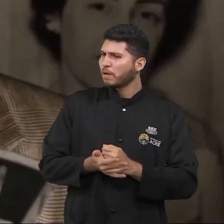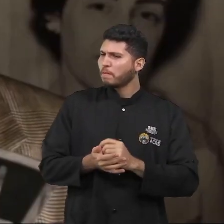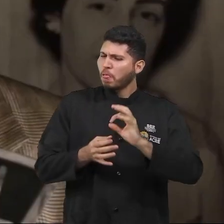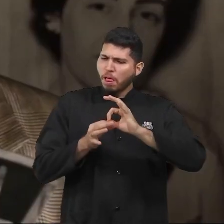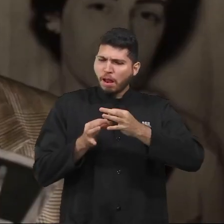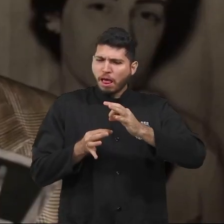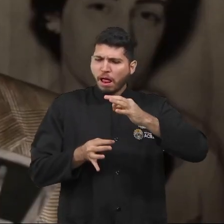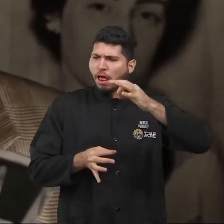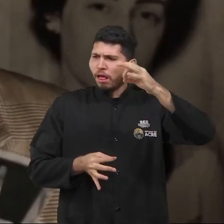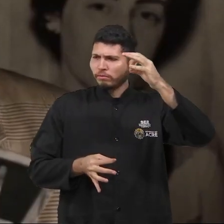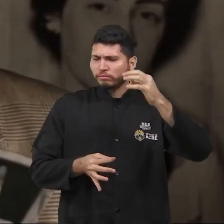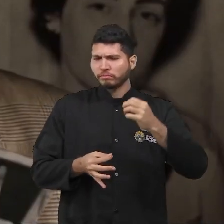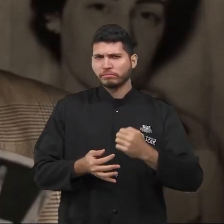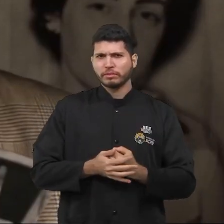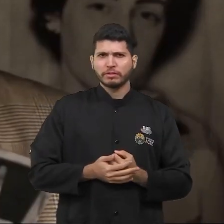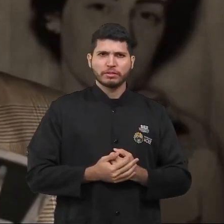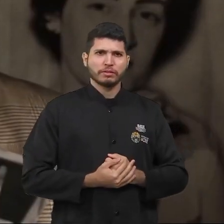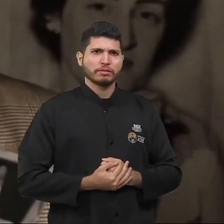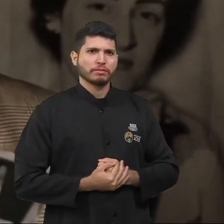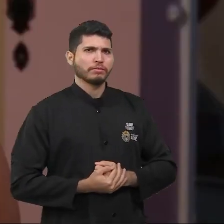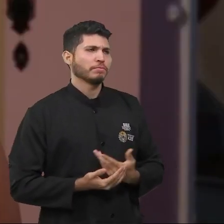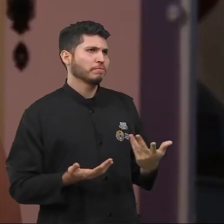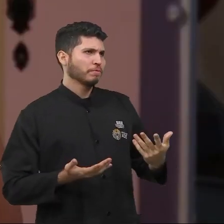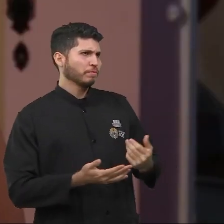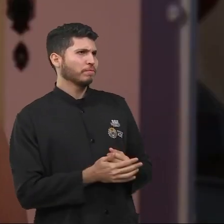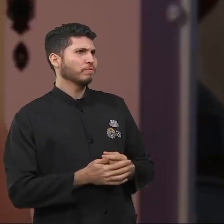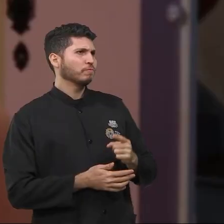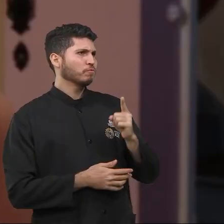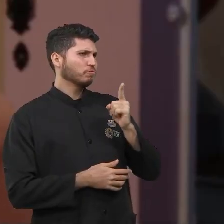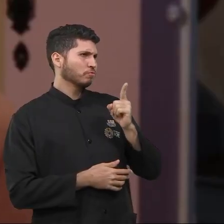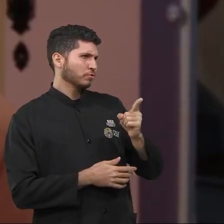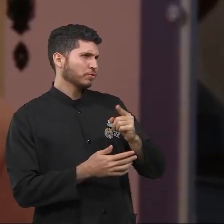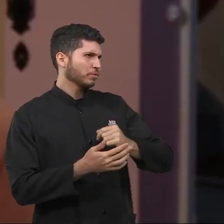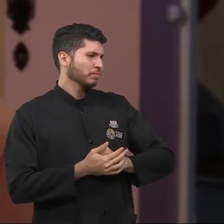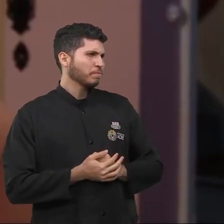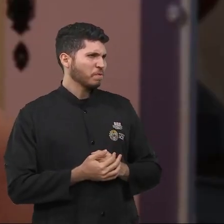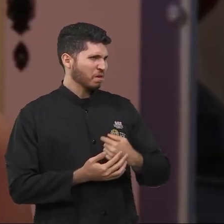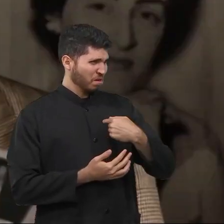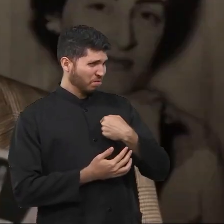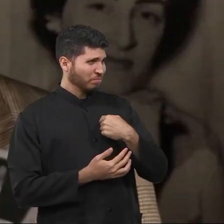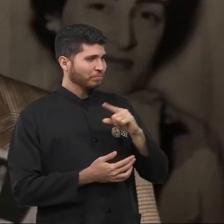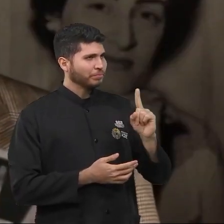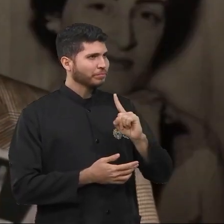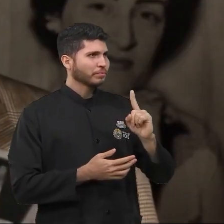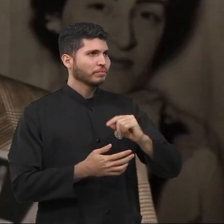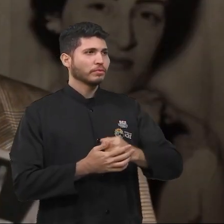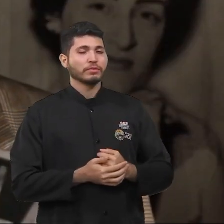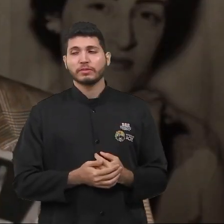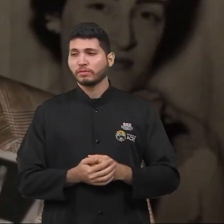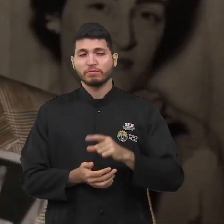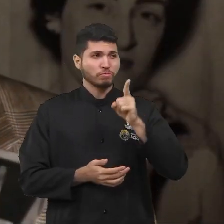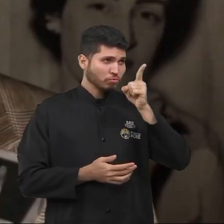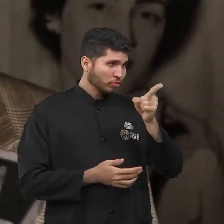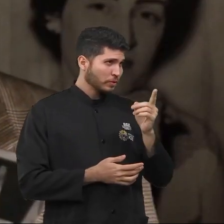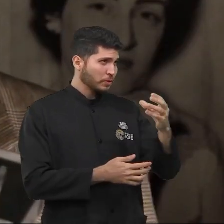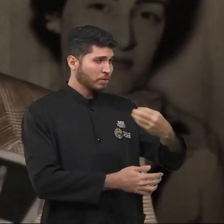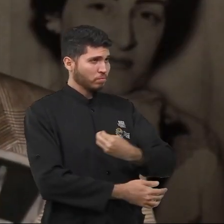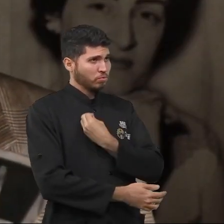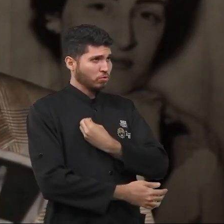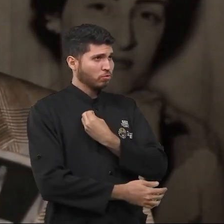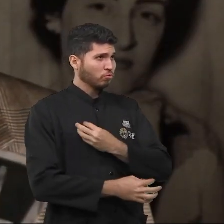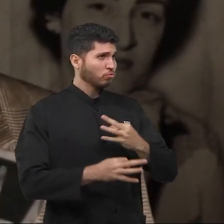muito mais. Consegui que falasse comigo. Não acho nada bonito. Quando você está presente, tudo se torna